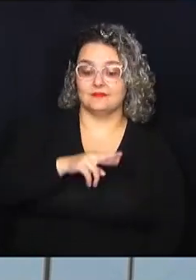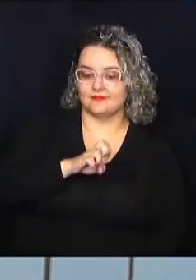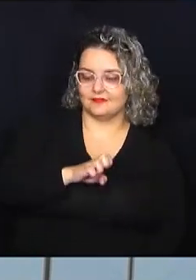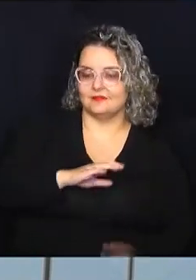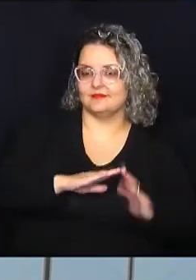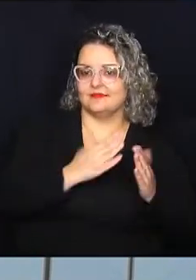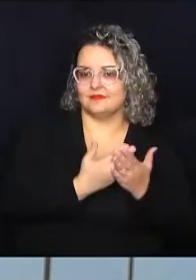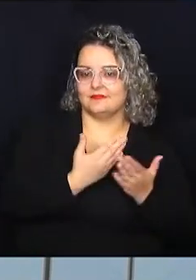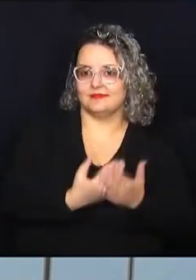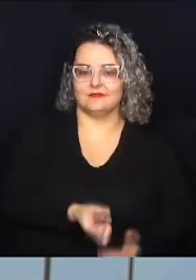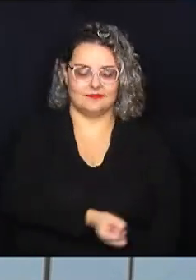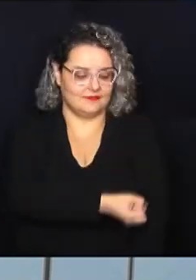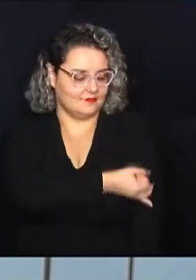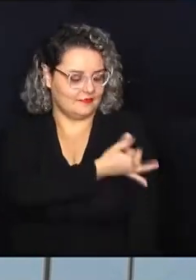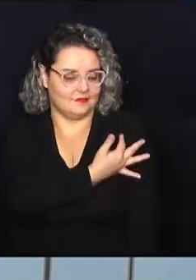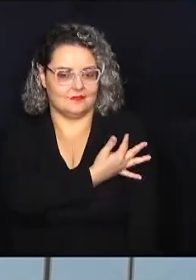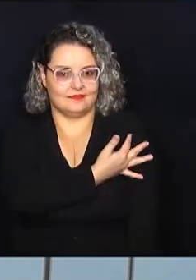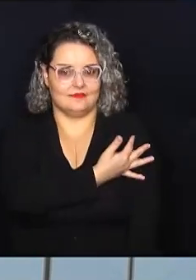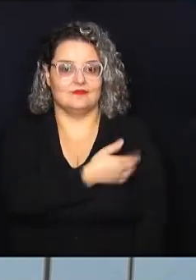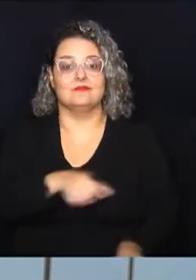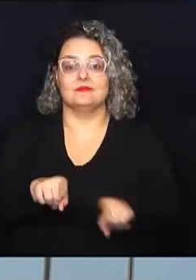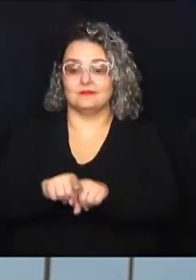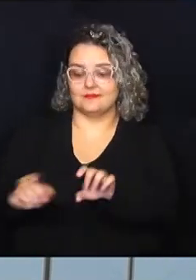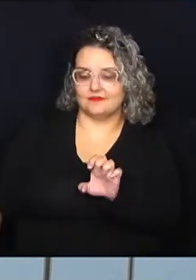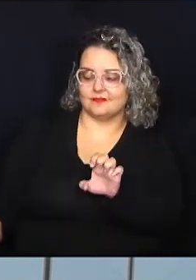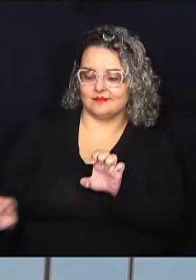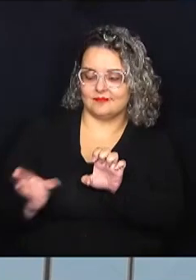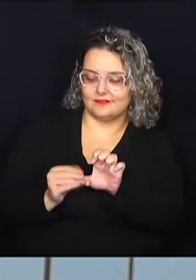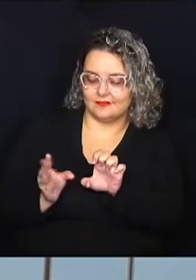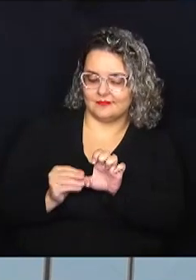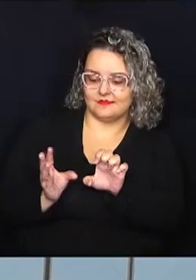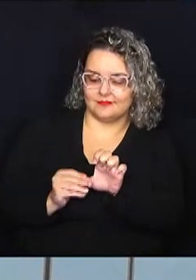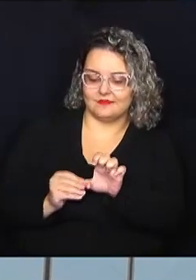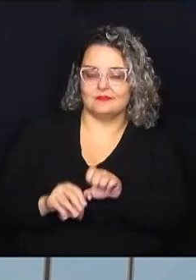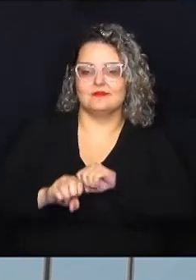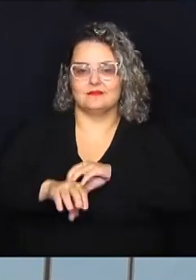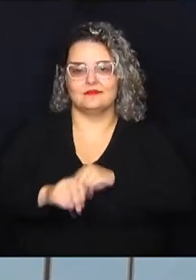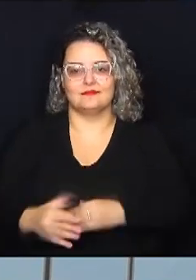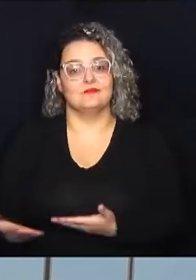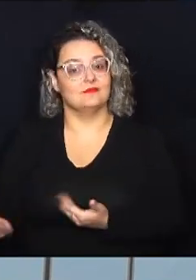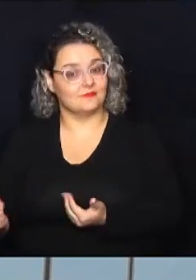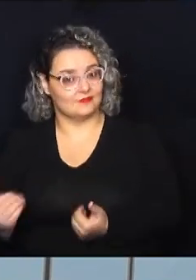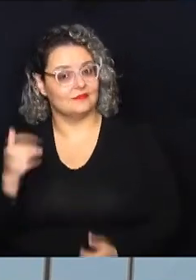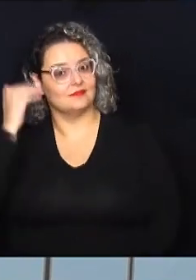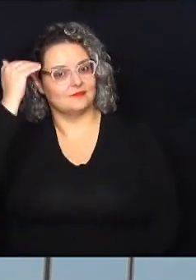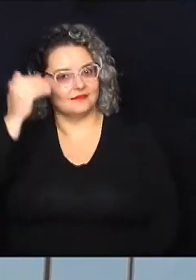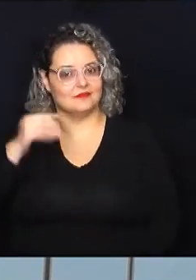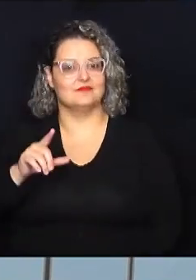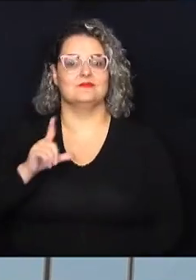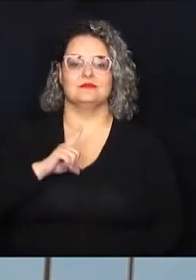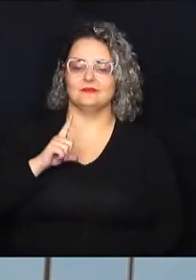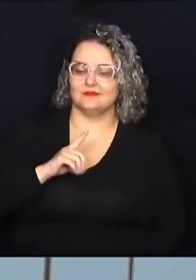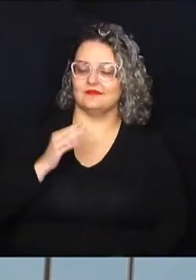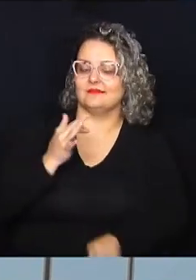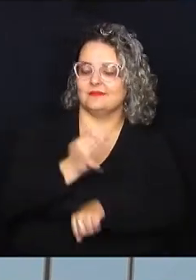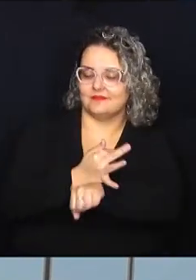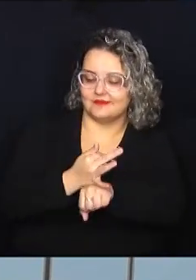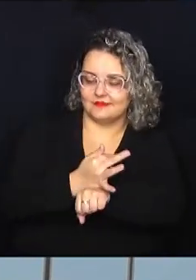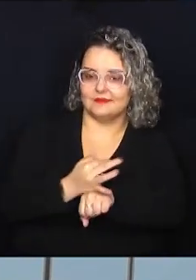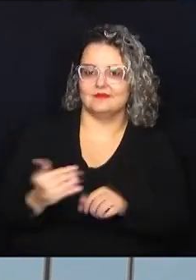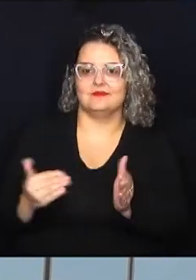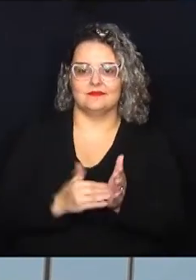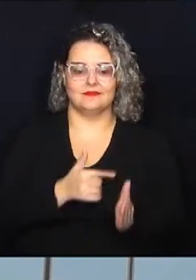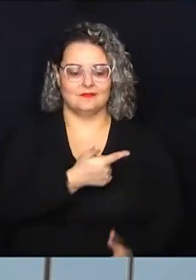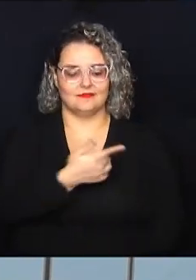Ensino Fundamental e o EJA que educação de jovens e adultos que vão dar uma pausa até o dia 24